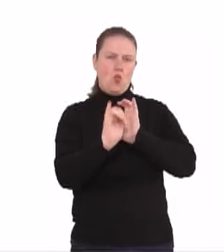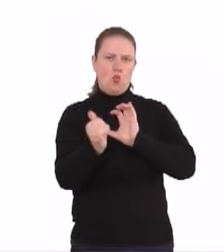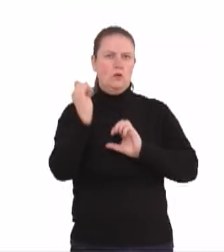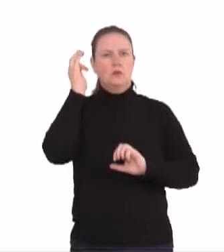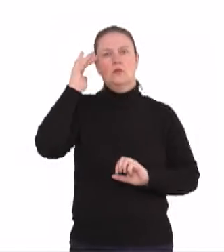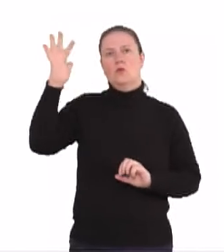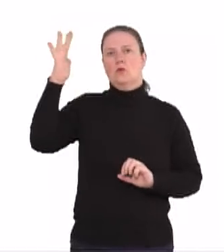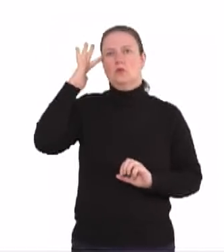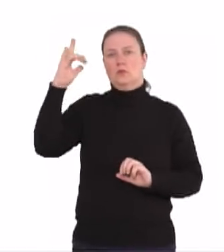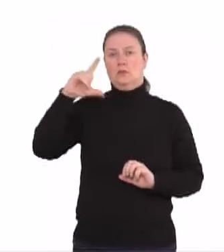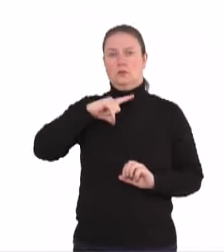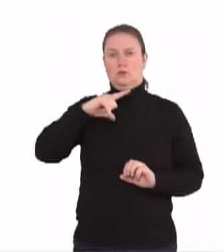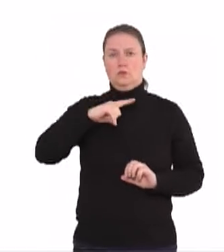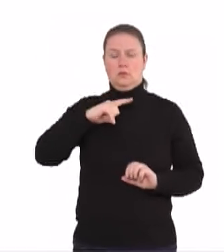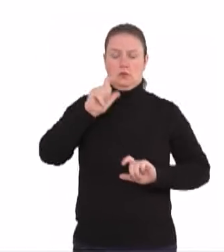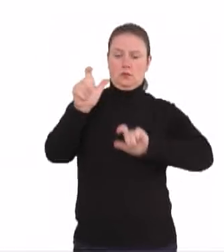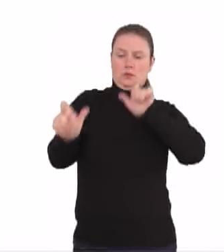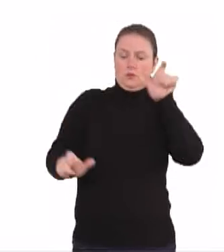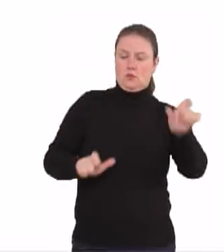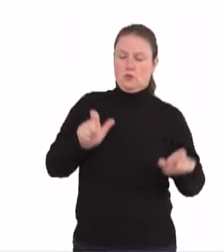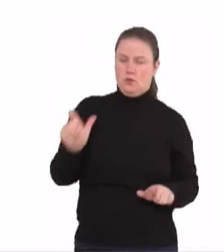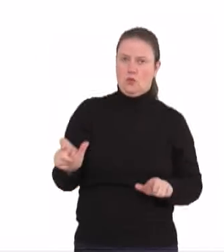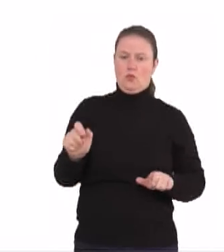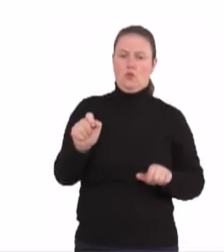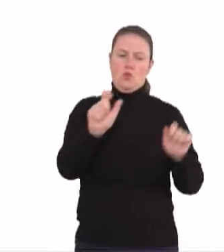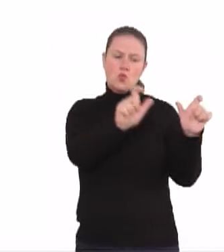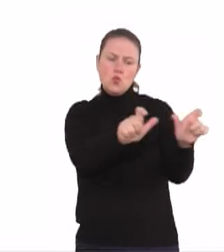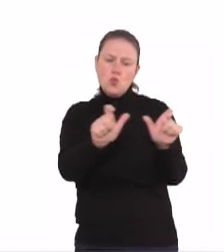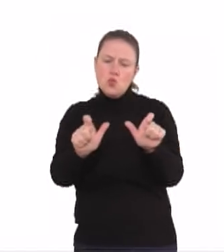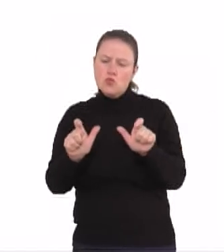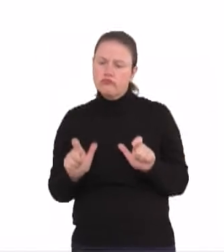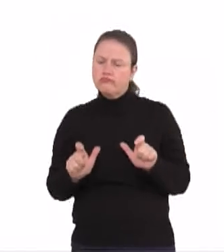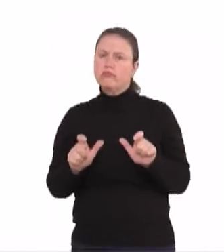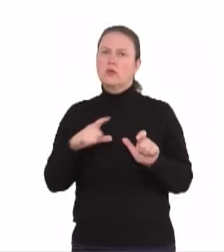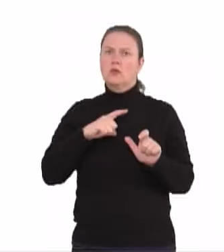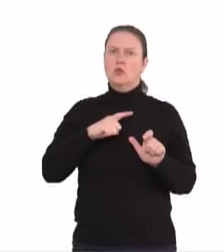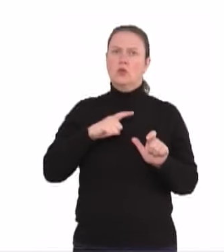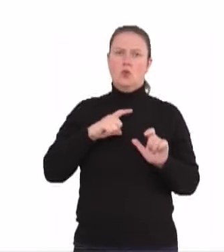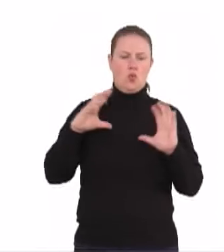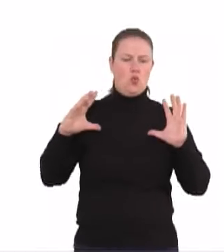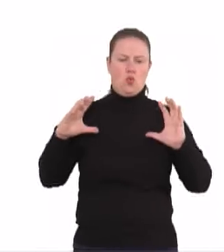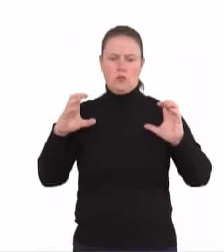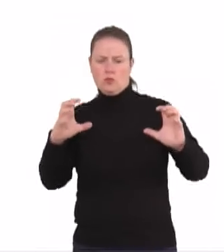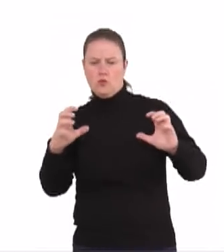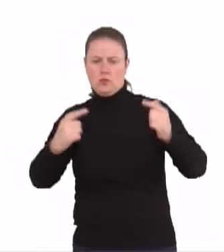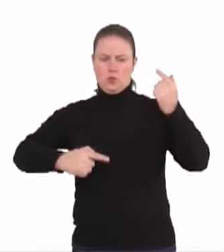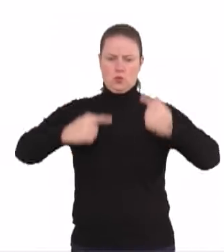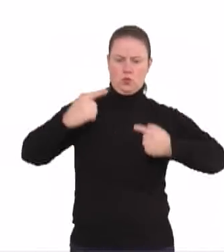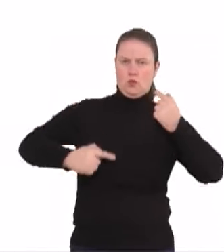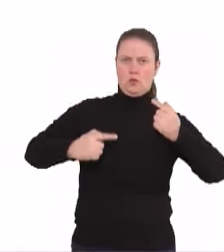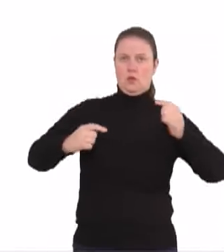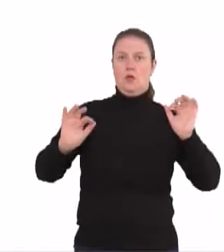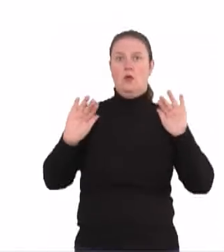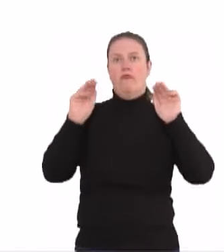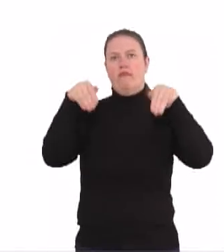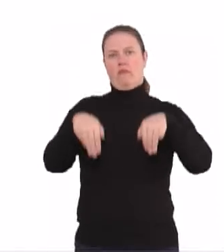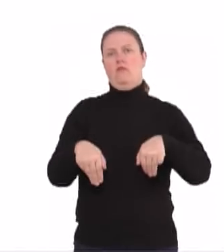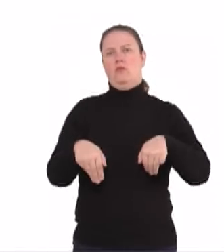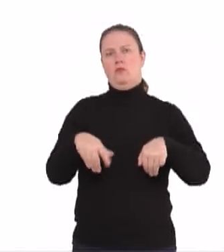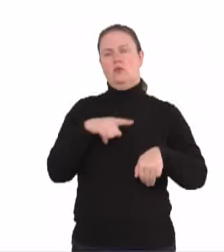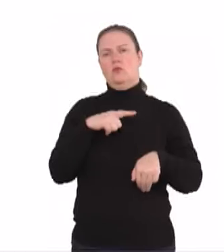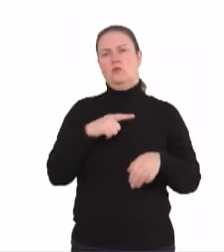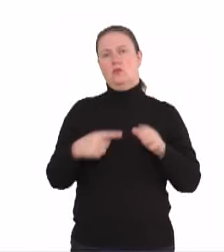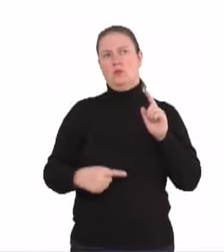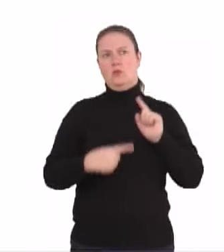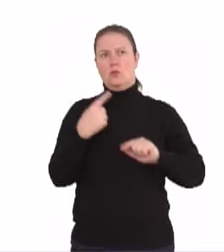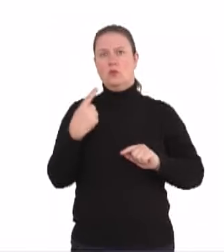a presença do enredo, personagens, cenário, clímax, conflito e desfecho. O primeiro conflito é o